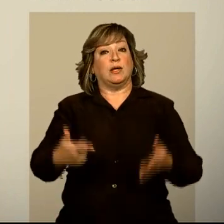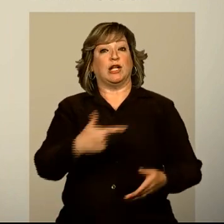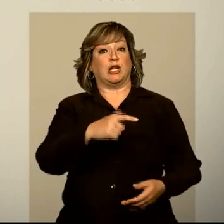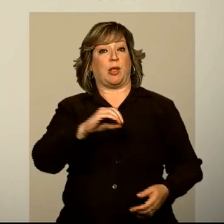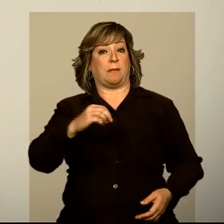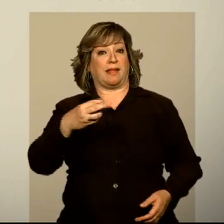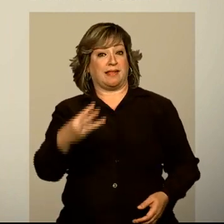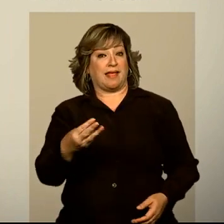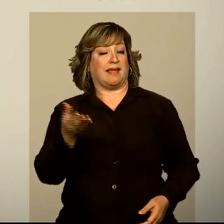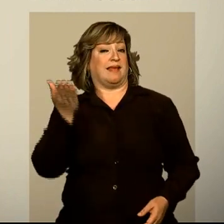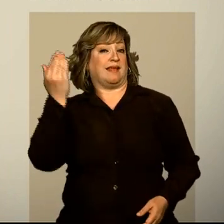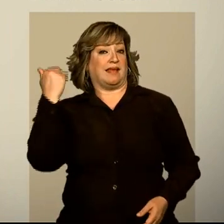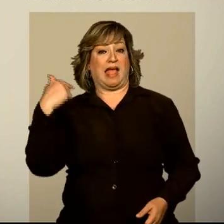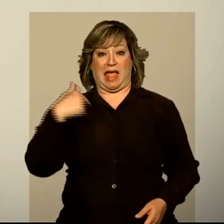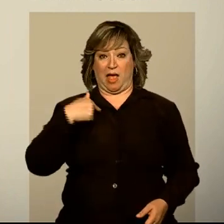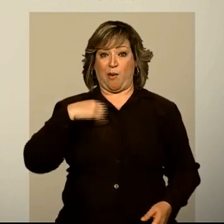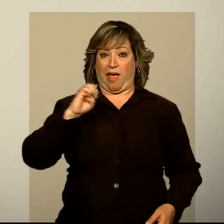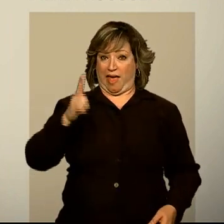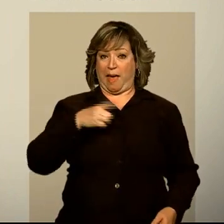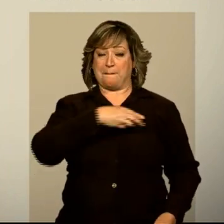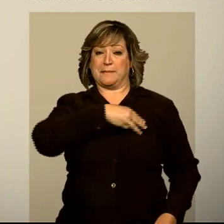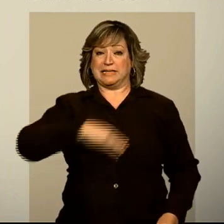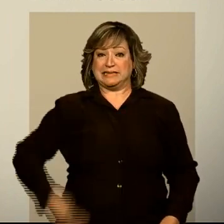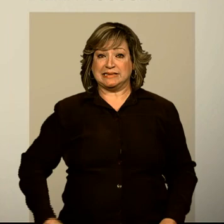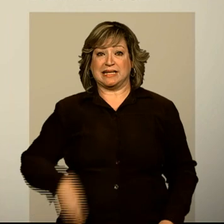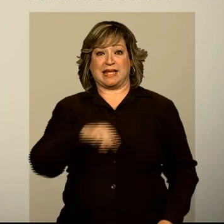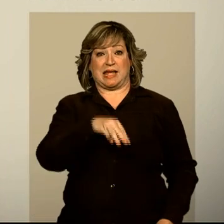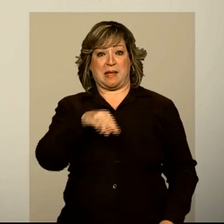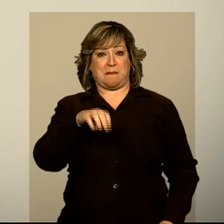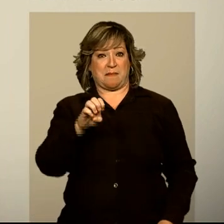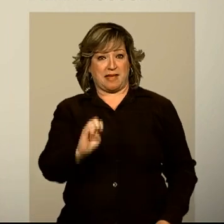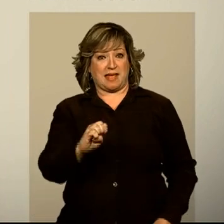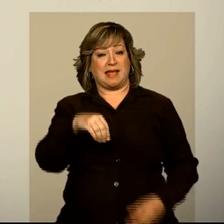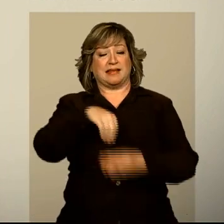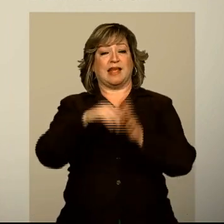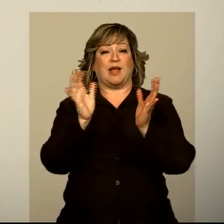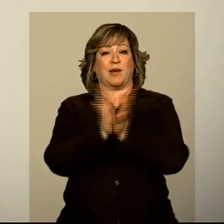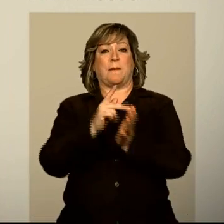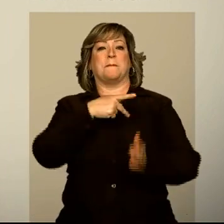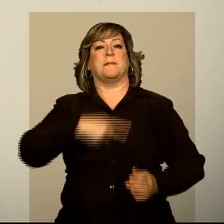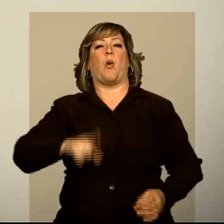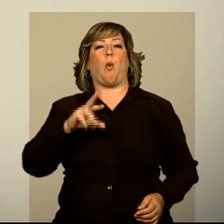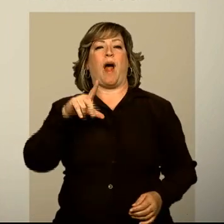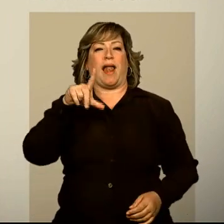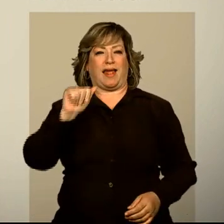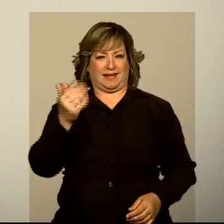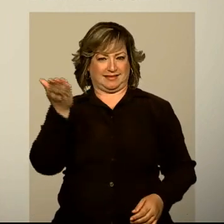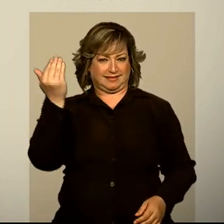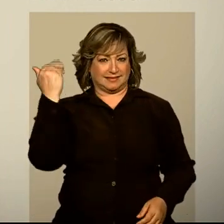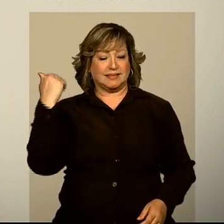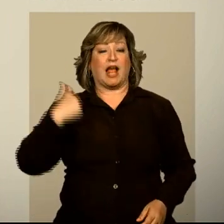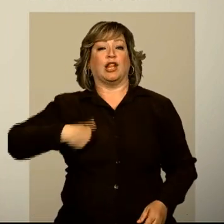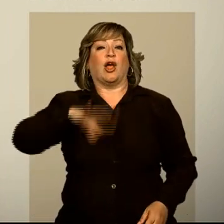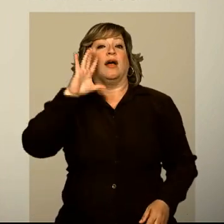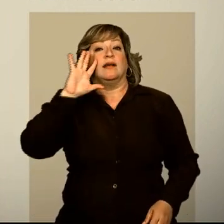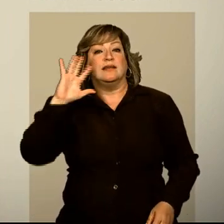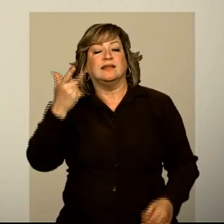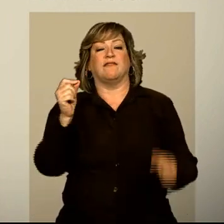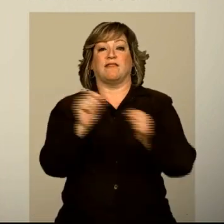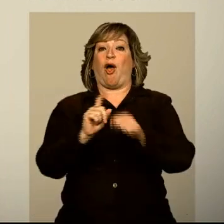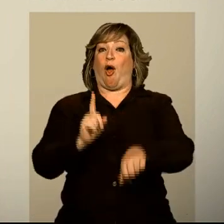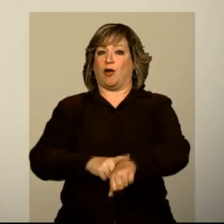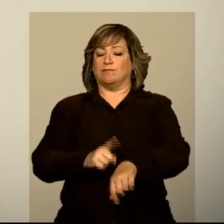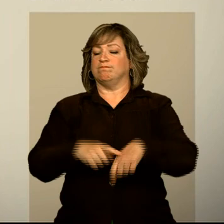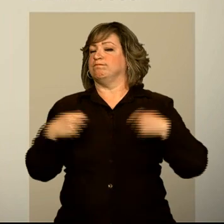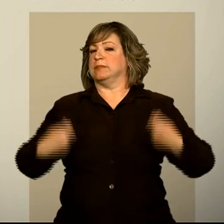2003 quando eu era ministra de Minas e energia lá no governo do presidente Lula nós decidimos